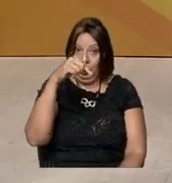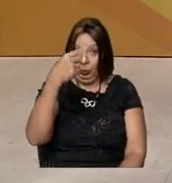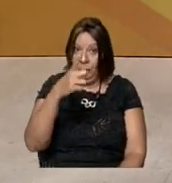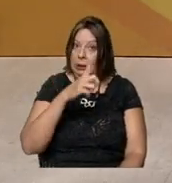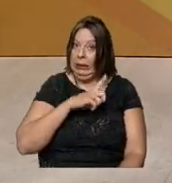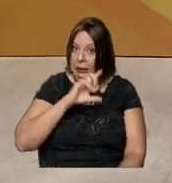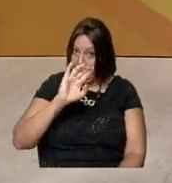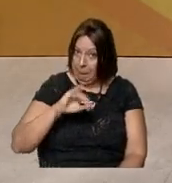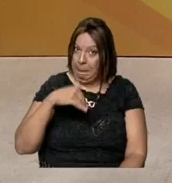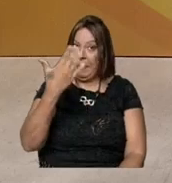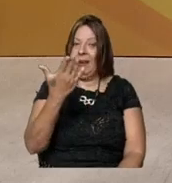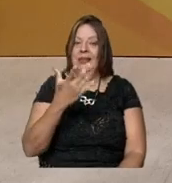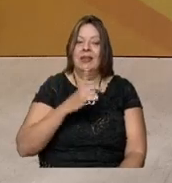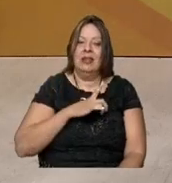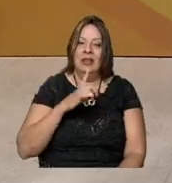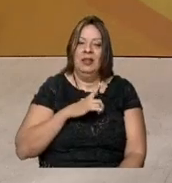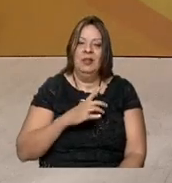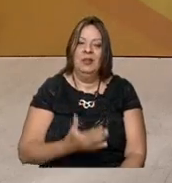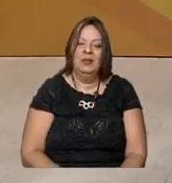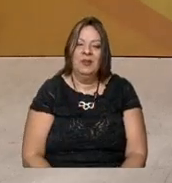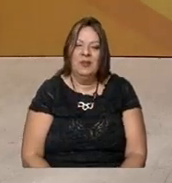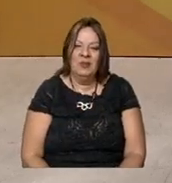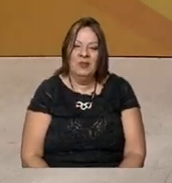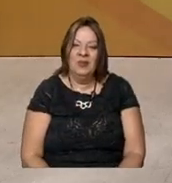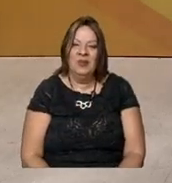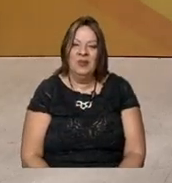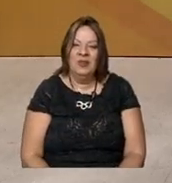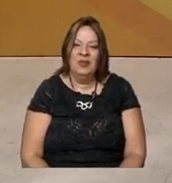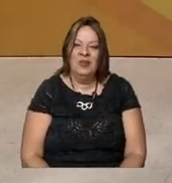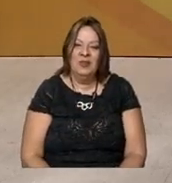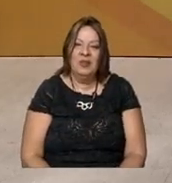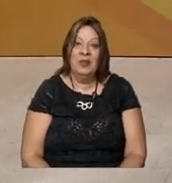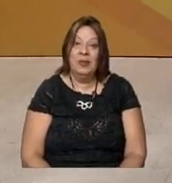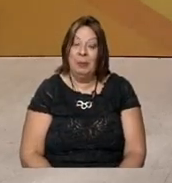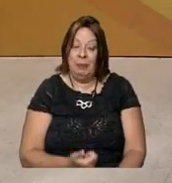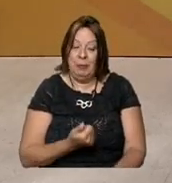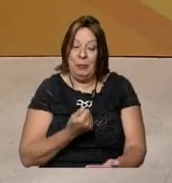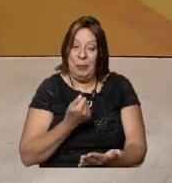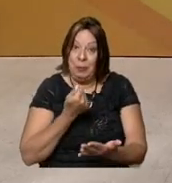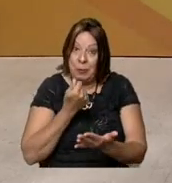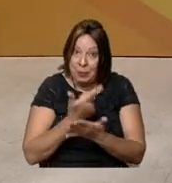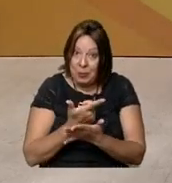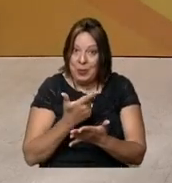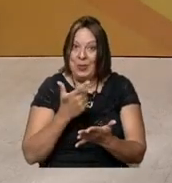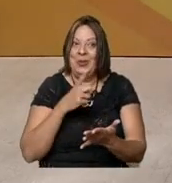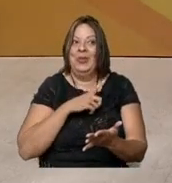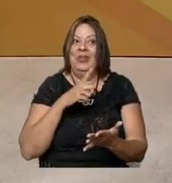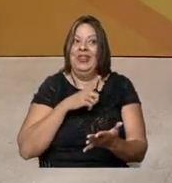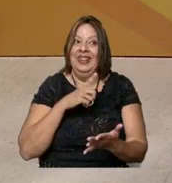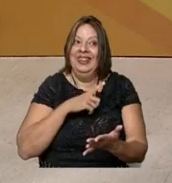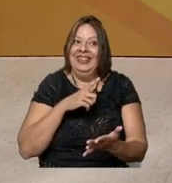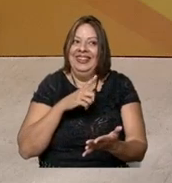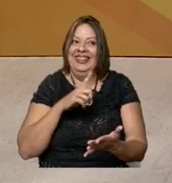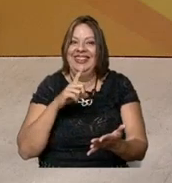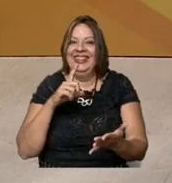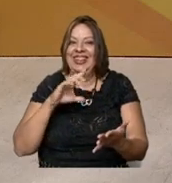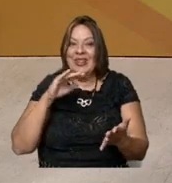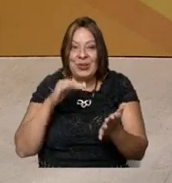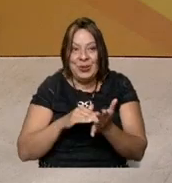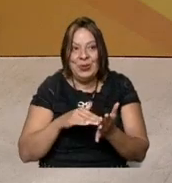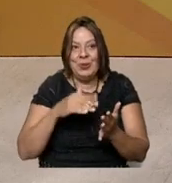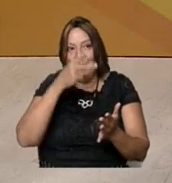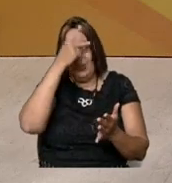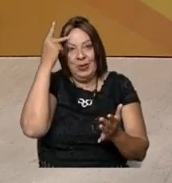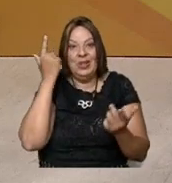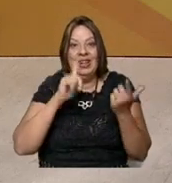essa grana extra faz o quê? Ah, meu Deus do céu, já pode passar na sede do Caju Cap com o seu título contemplado, toda a sua documentação